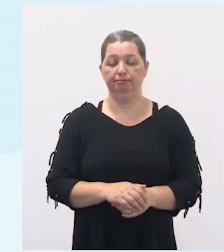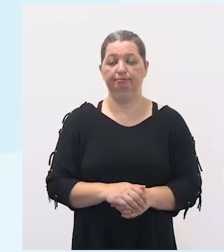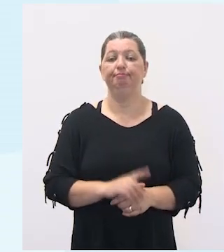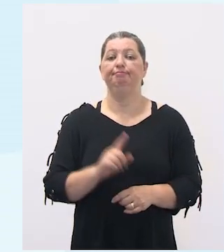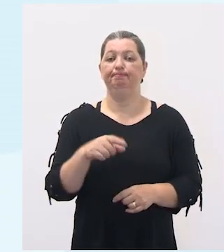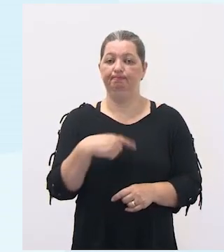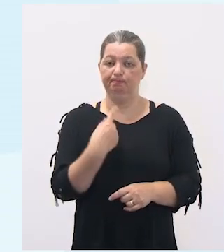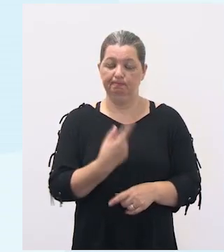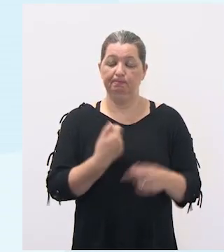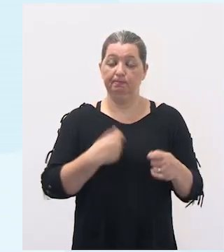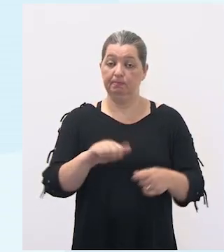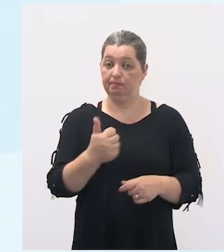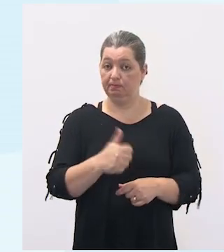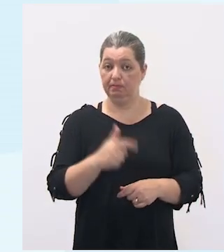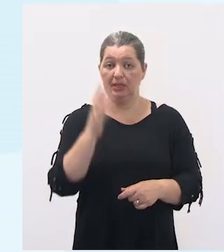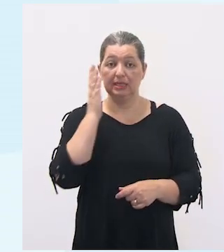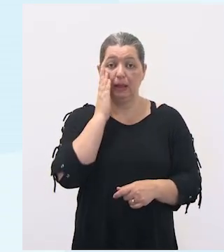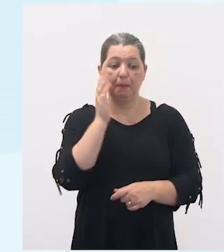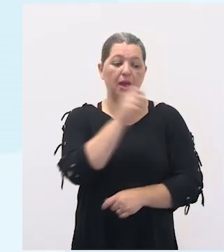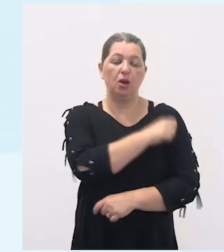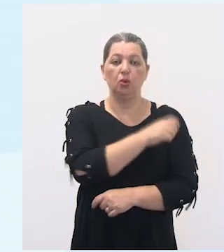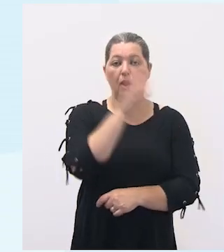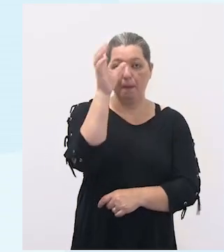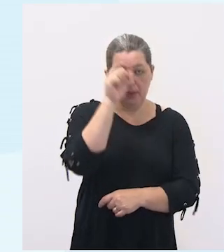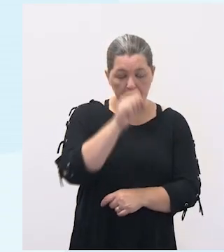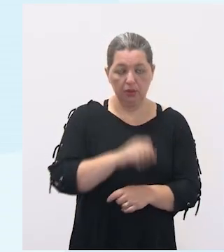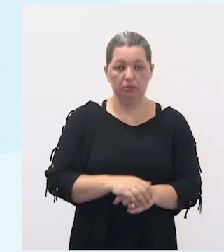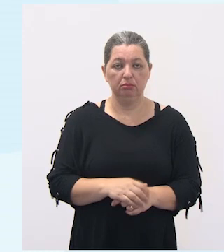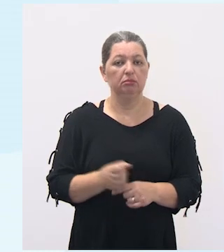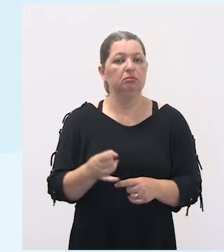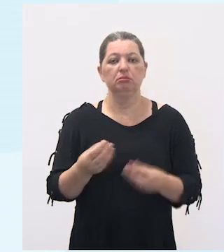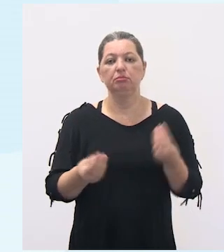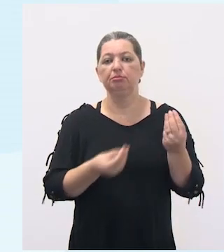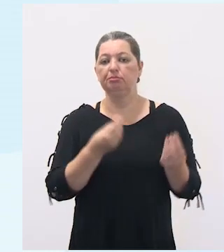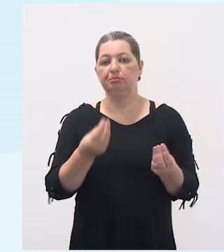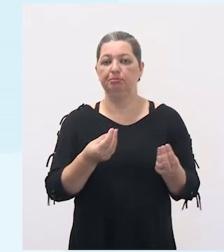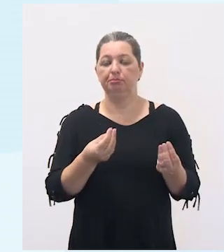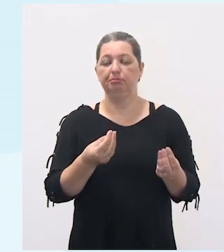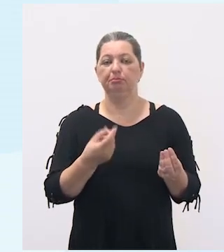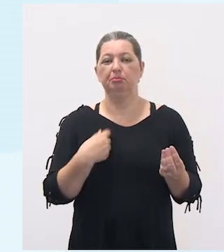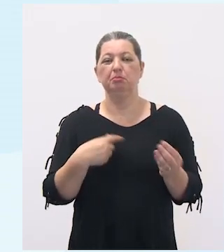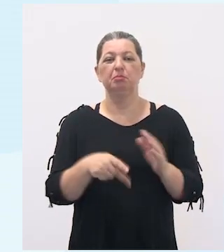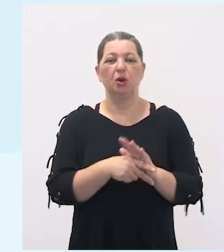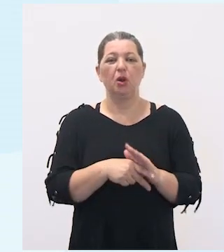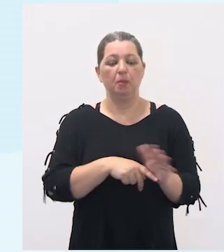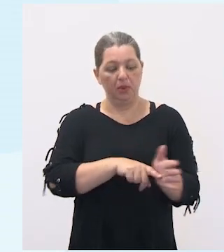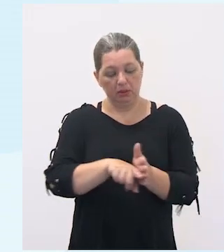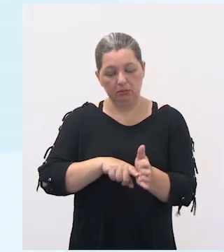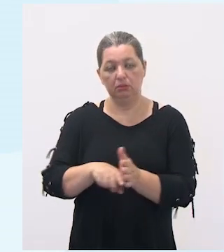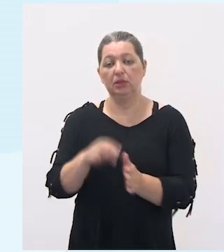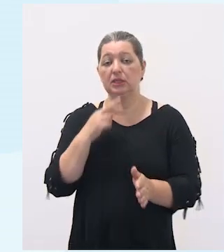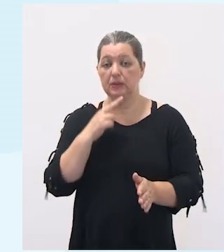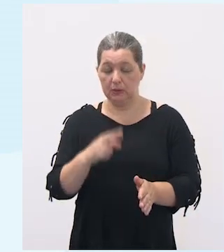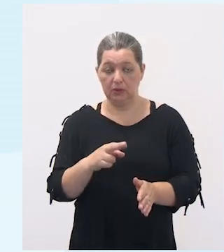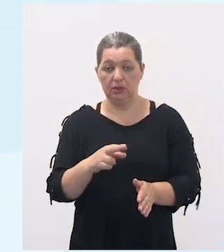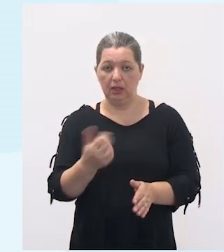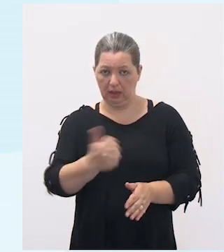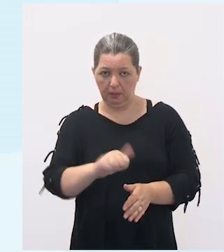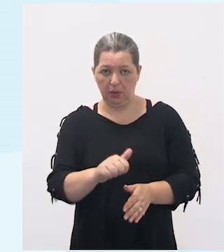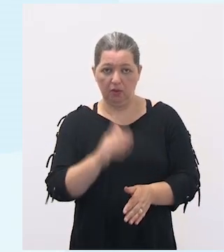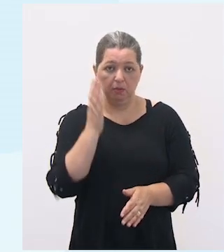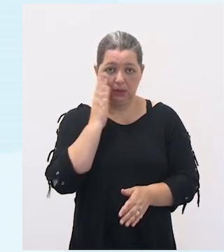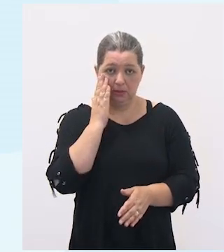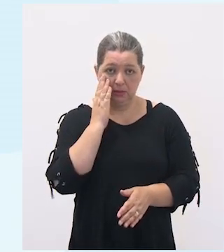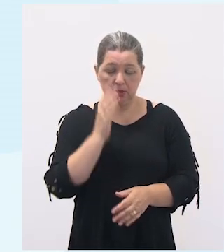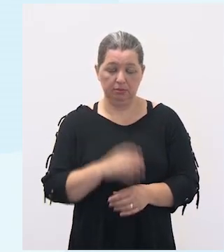nossos alunos aprenderam. Se a gente avalia para saber se os nossos alunos aprenderam, a gente tem olhado para o resultado da avaliação para saber isso?